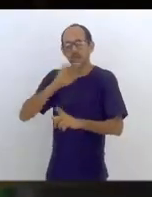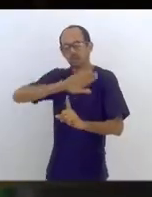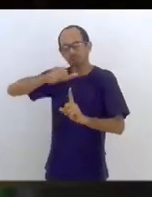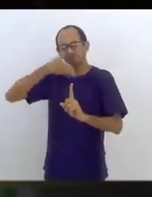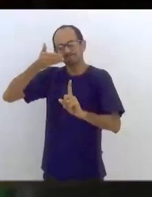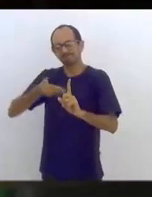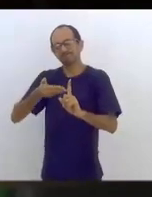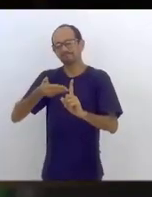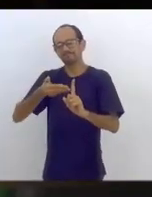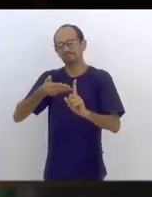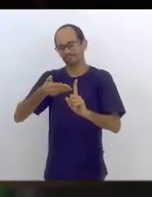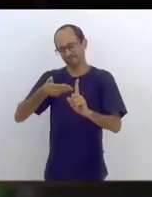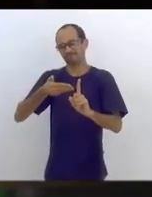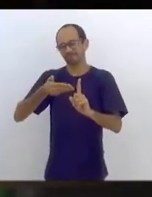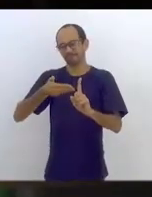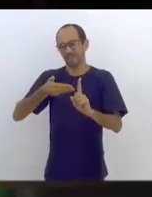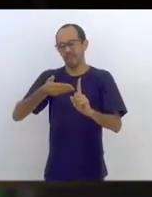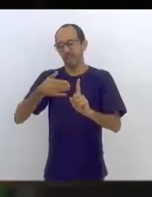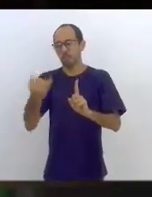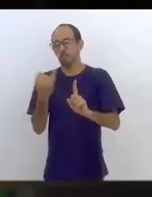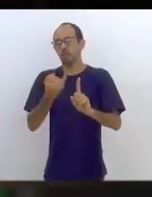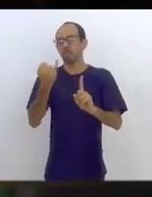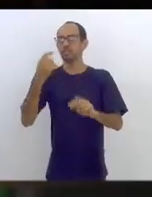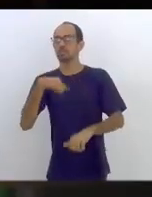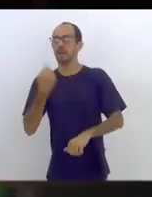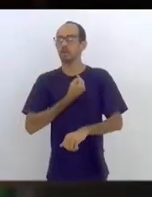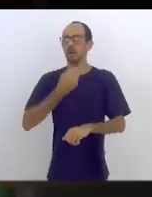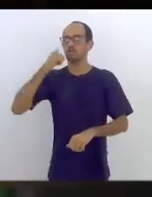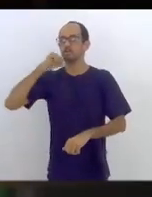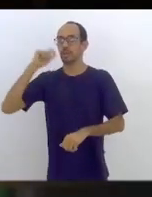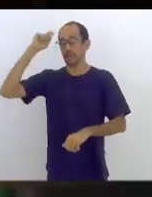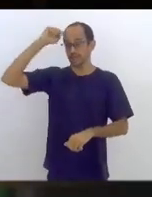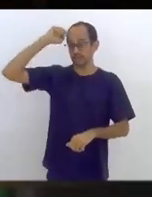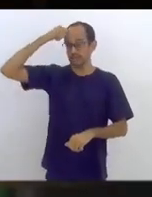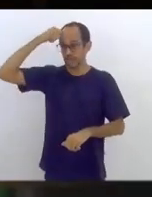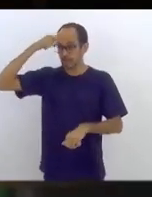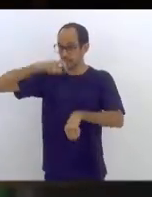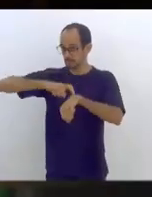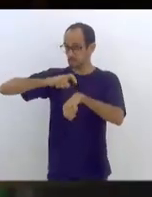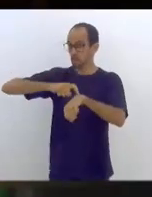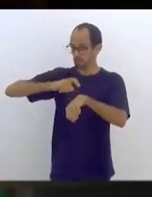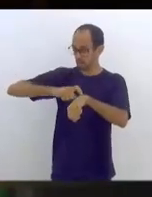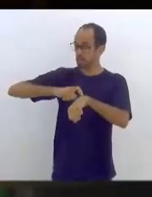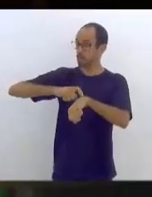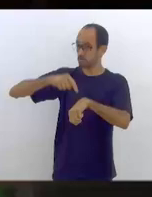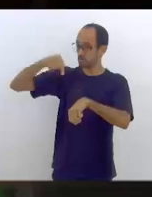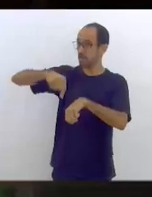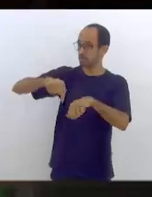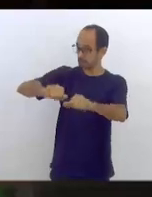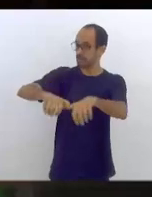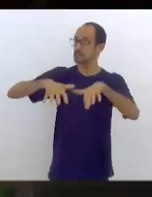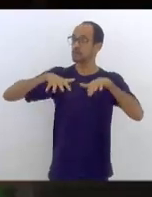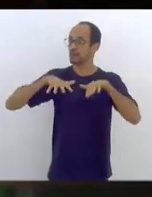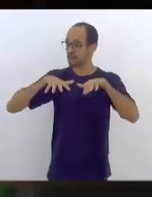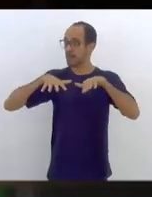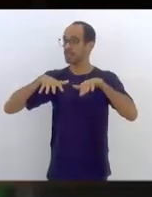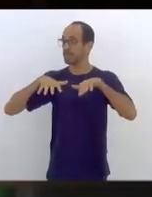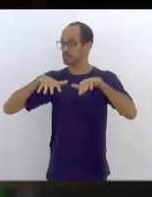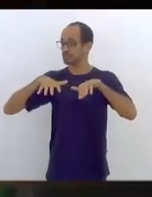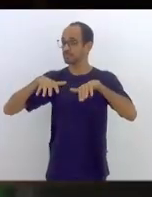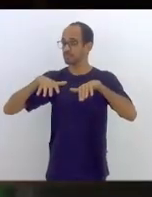homenagem. E é importante para nós, mulheres negras, esse momento aqui, estar nessa plenária, onde eu